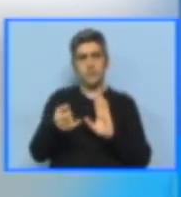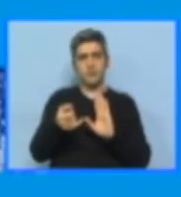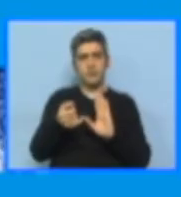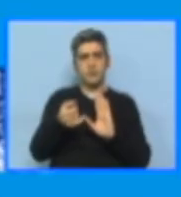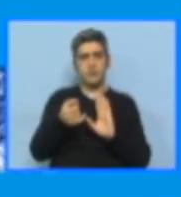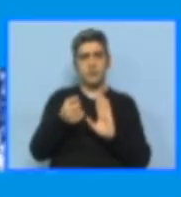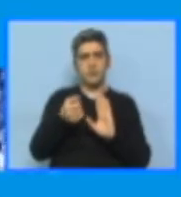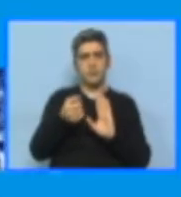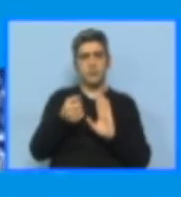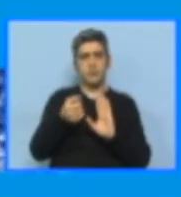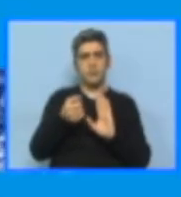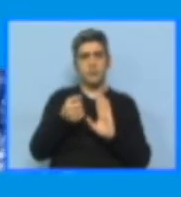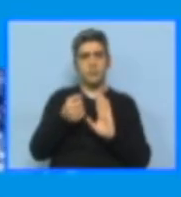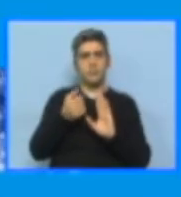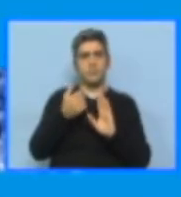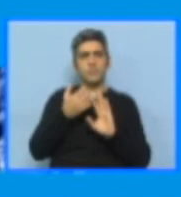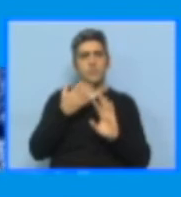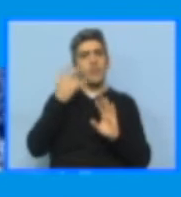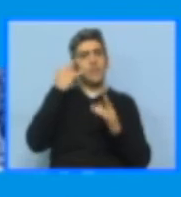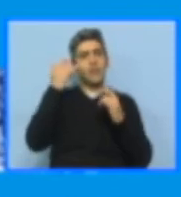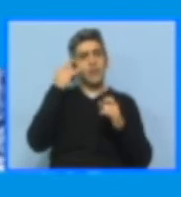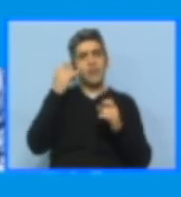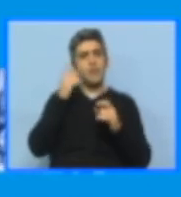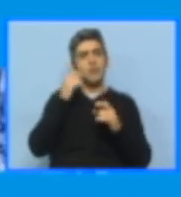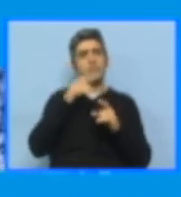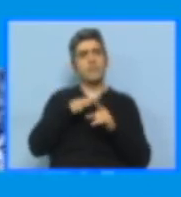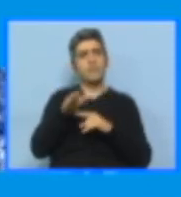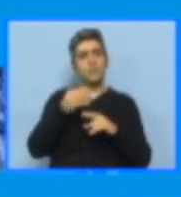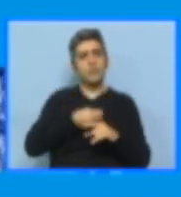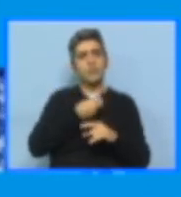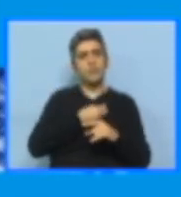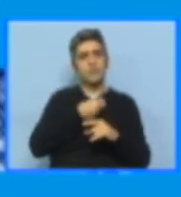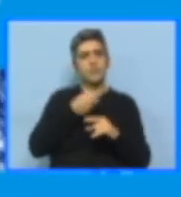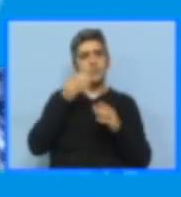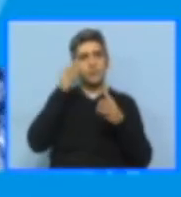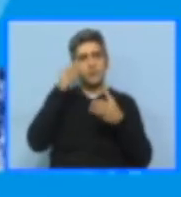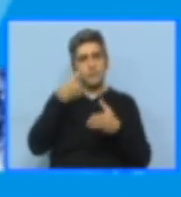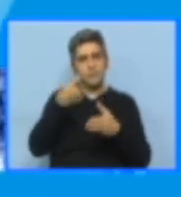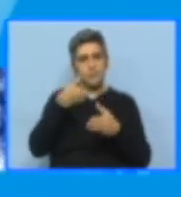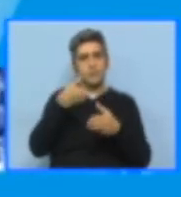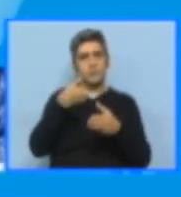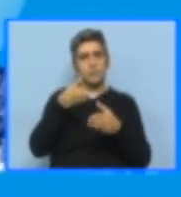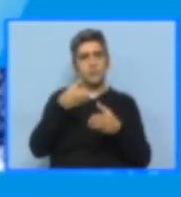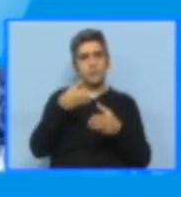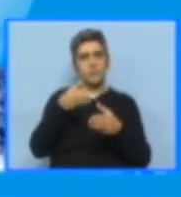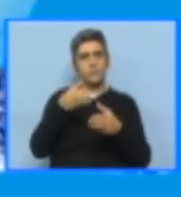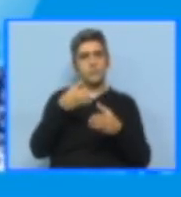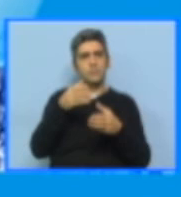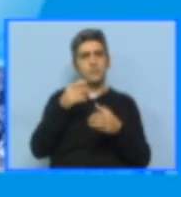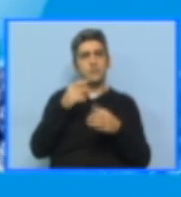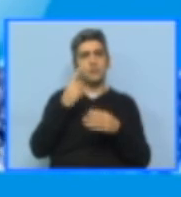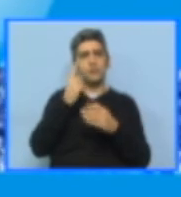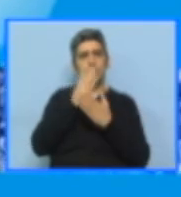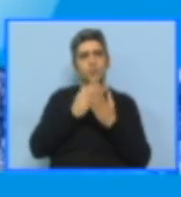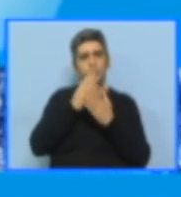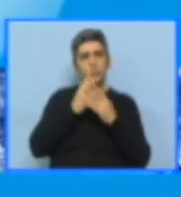com o impacto nas ideias, com uma preocupação muito de um